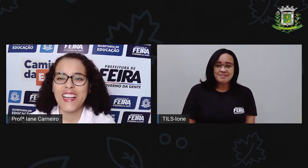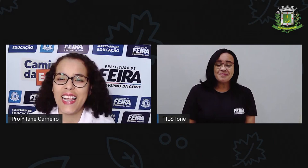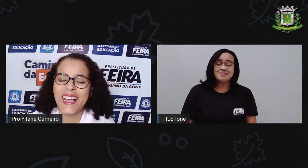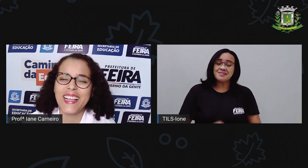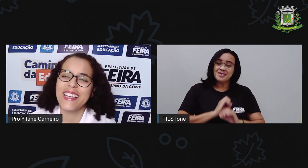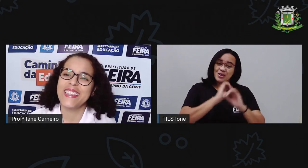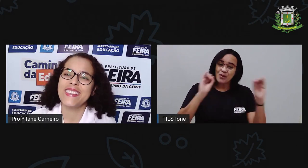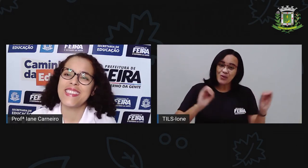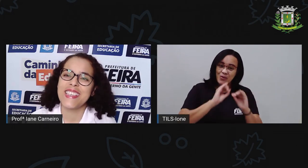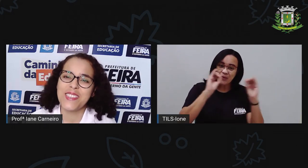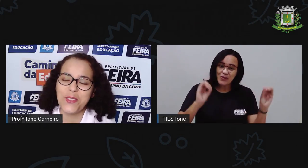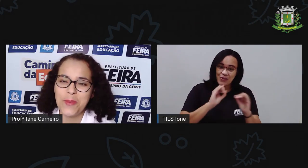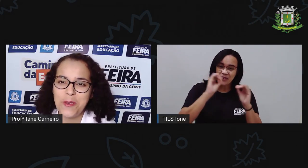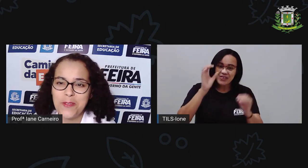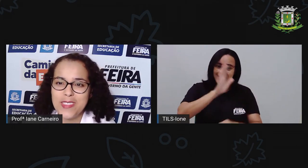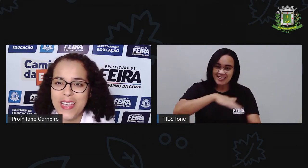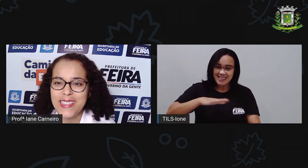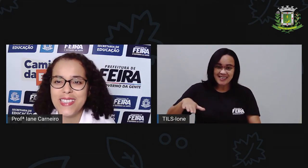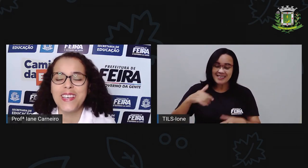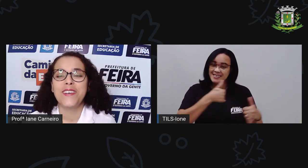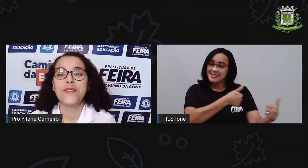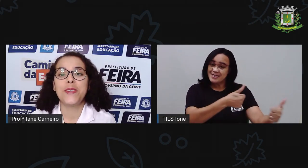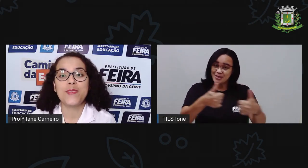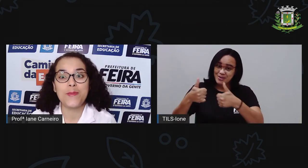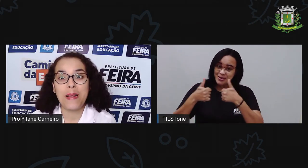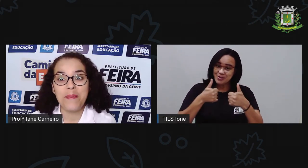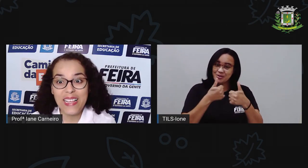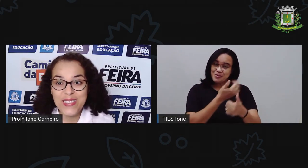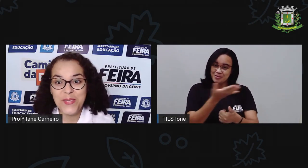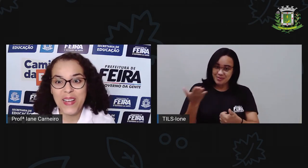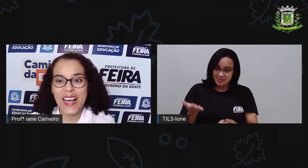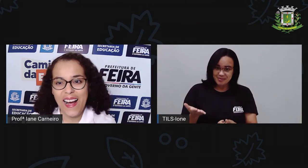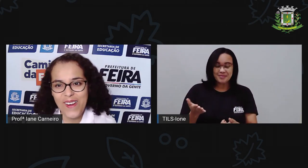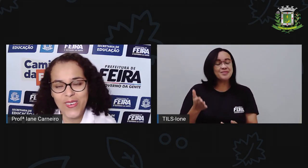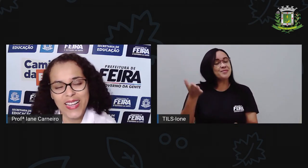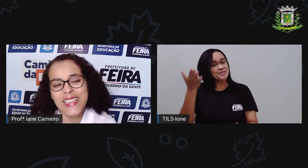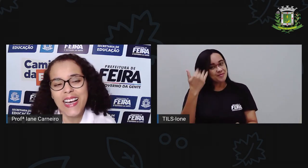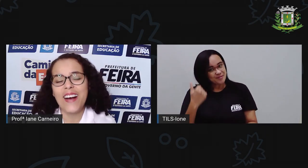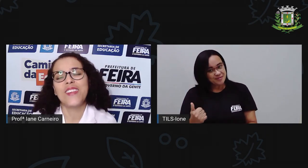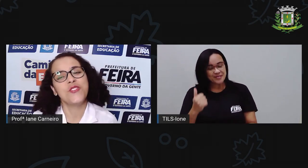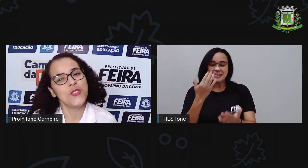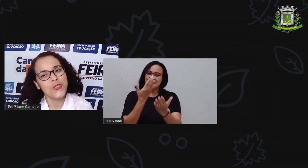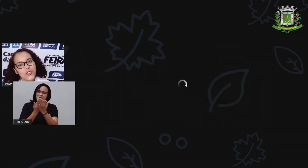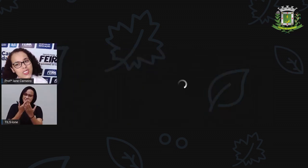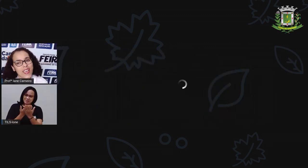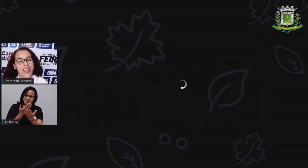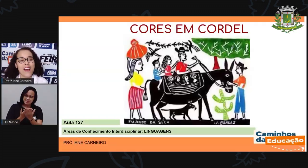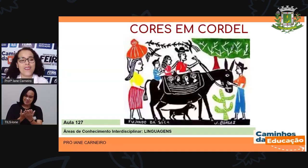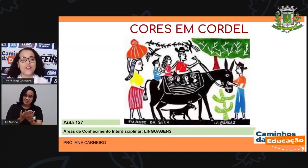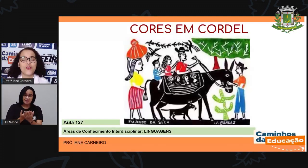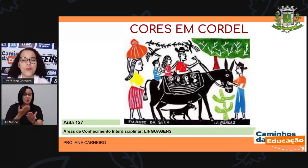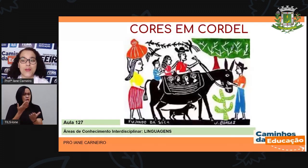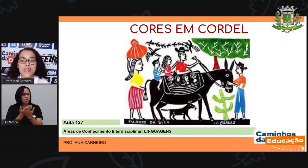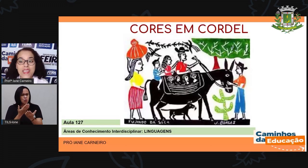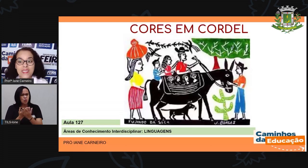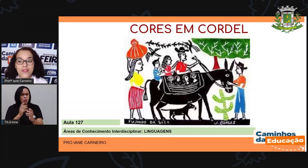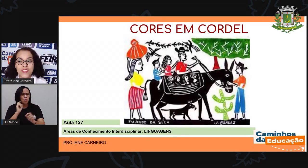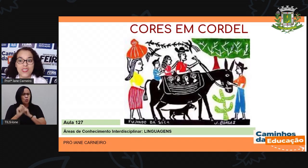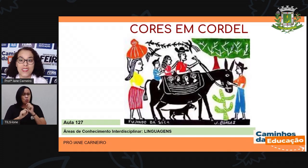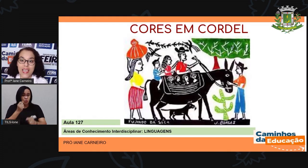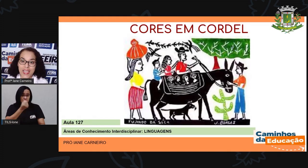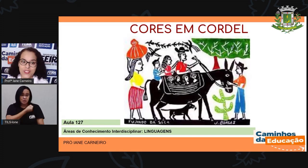Olá, crianças! Tudo bem com vocês? Vamos para mais uma aula. A aula de hoje é a aula de número